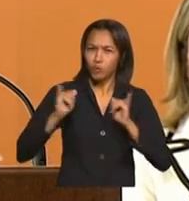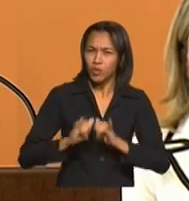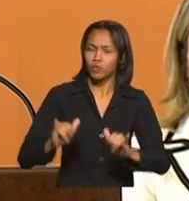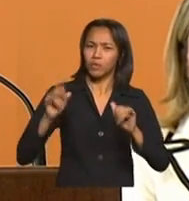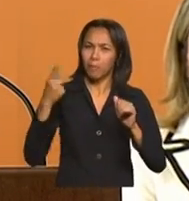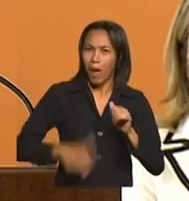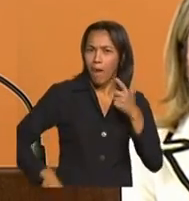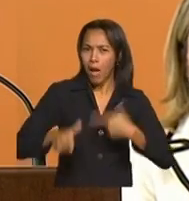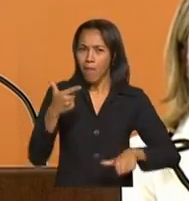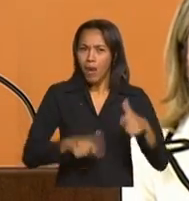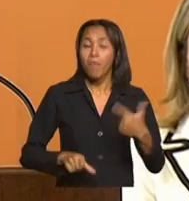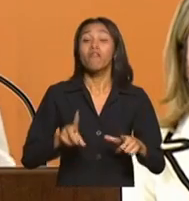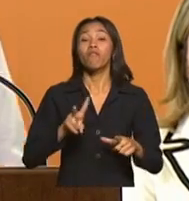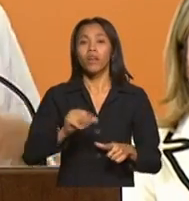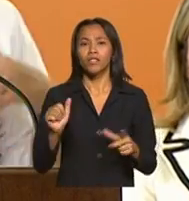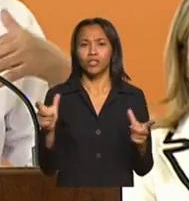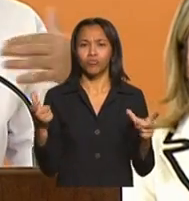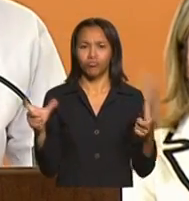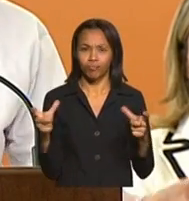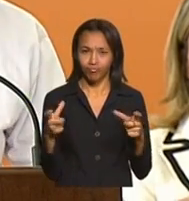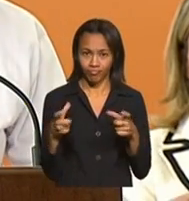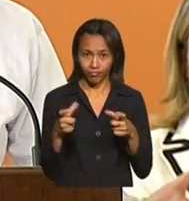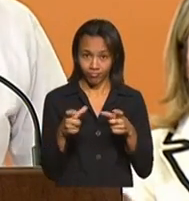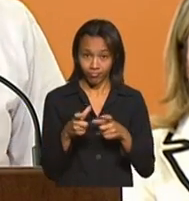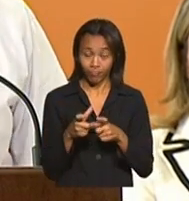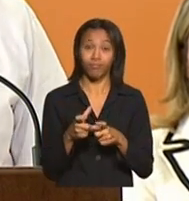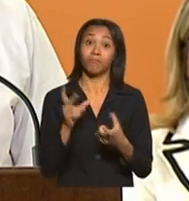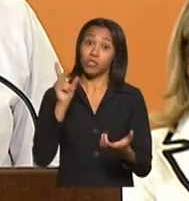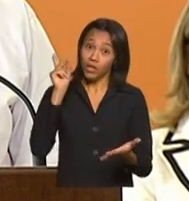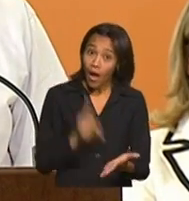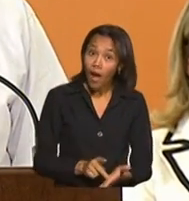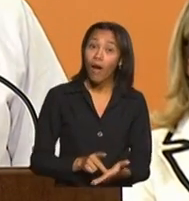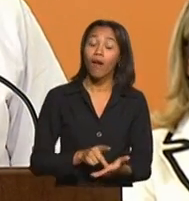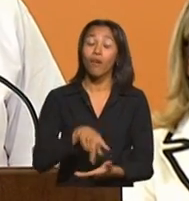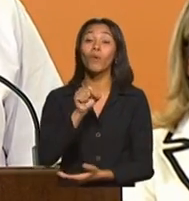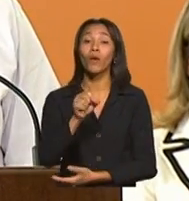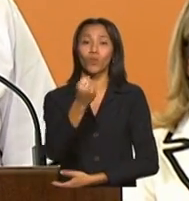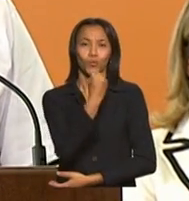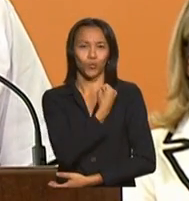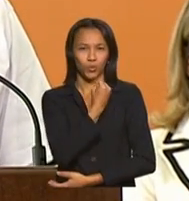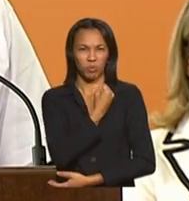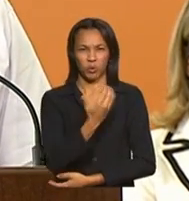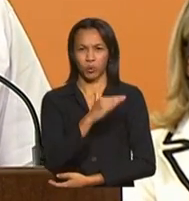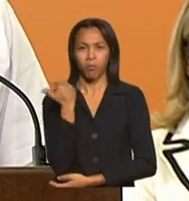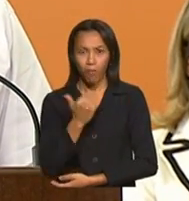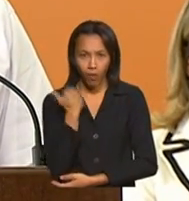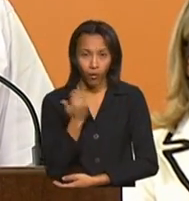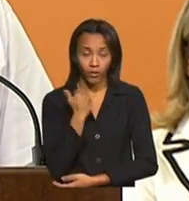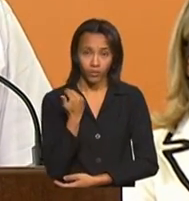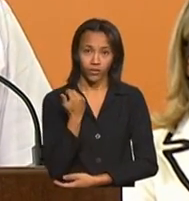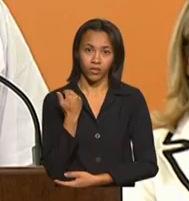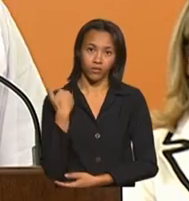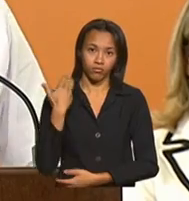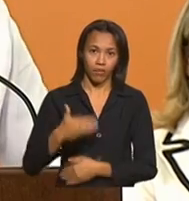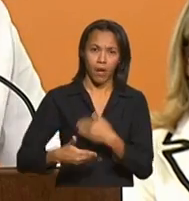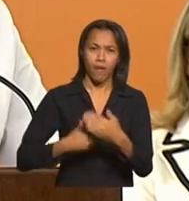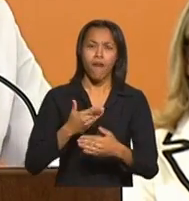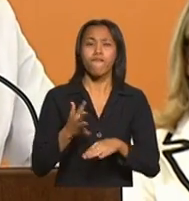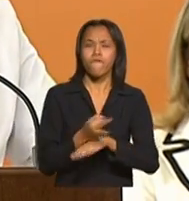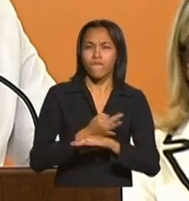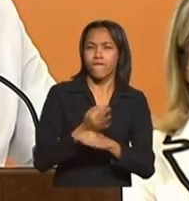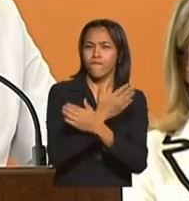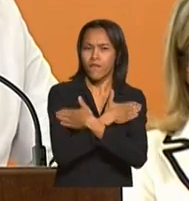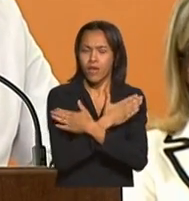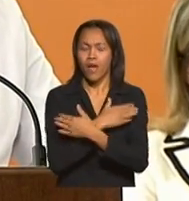mais, reduz de uma forma muito efetiva o número de mortes ao longo dos feriados e